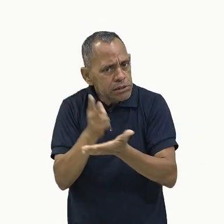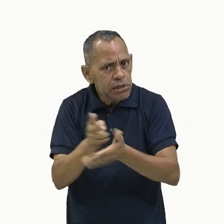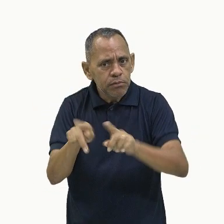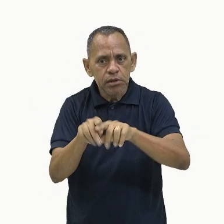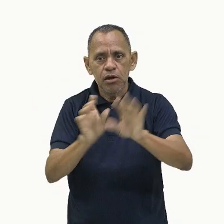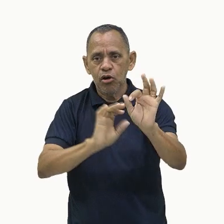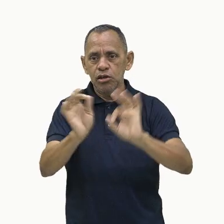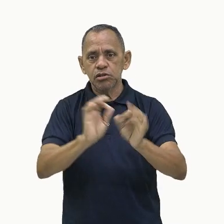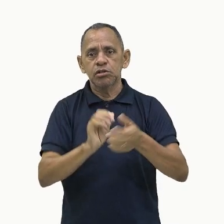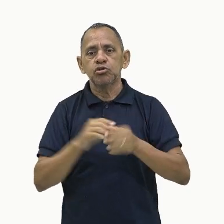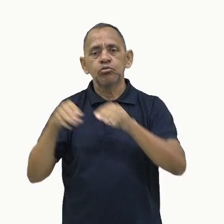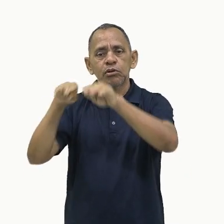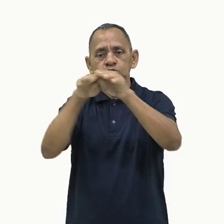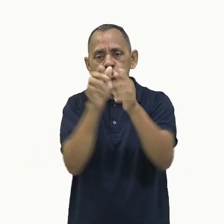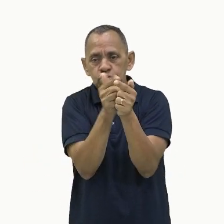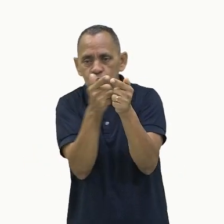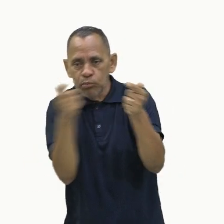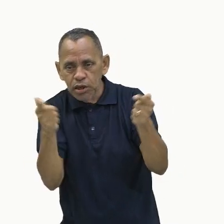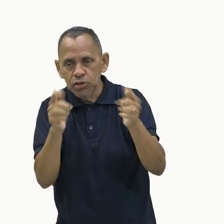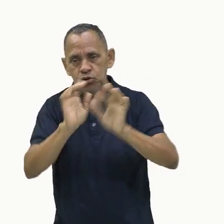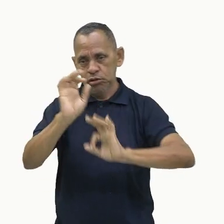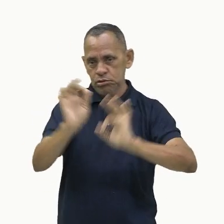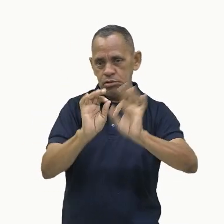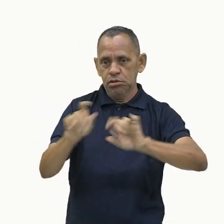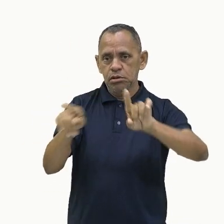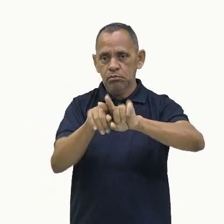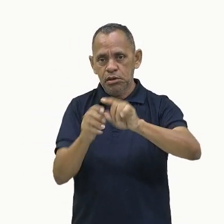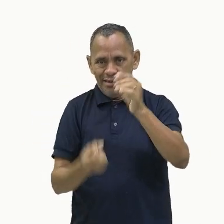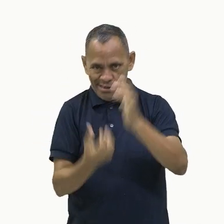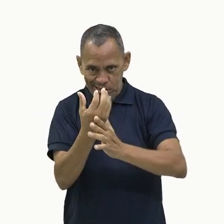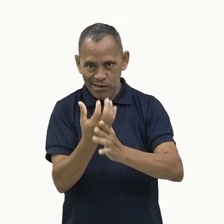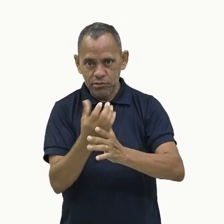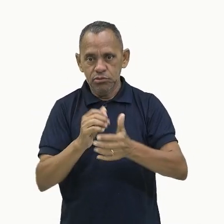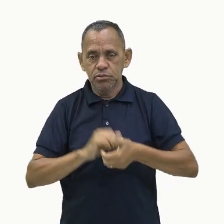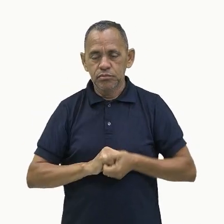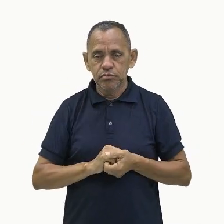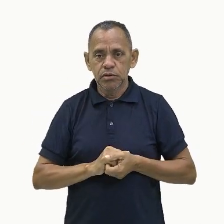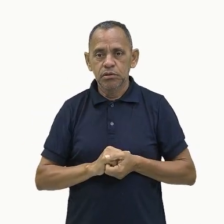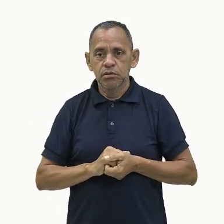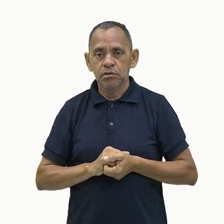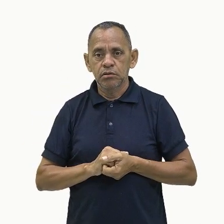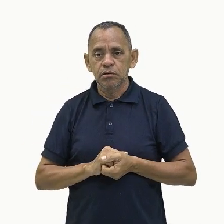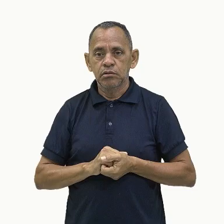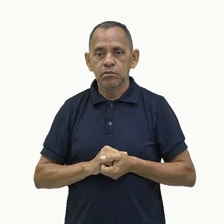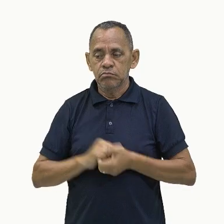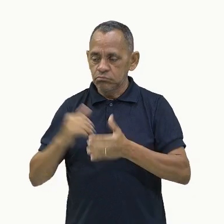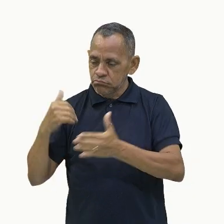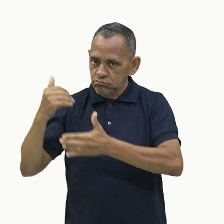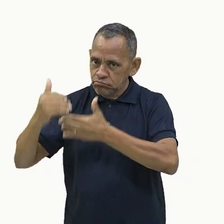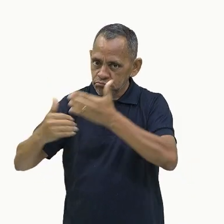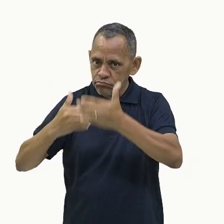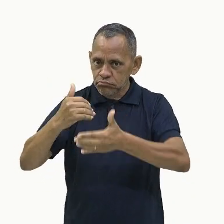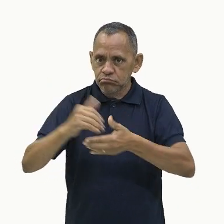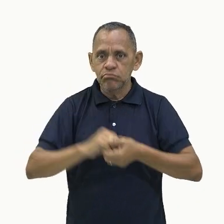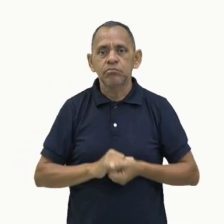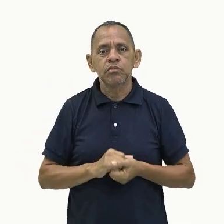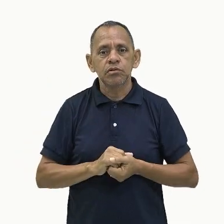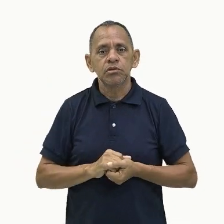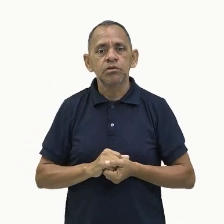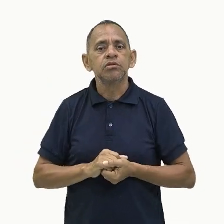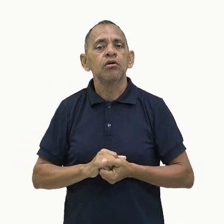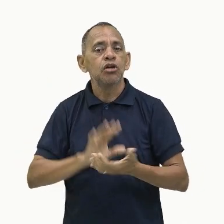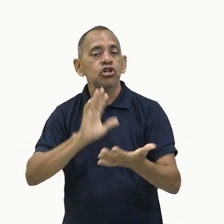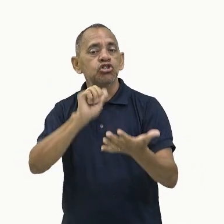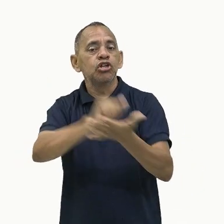Assim, os padrões de limpeza e organização estabelecidos nos passos anteriores, eles são documentados